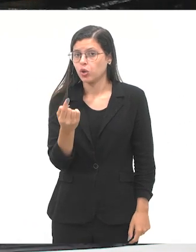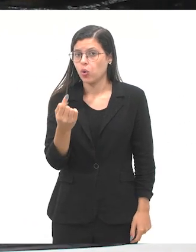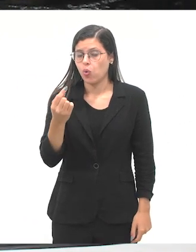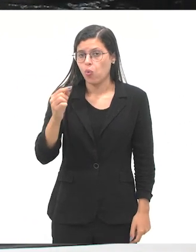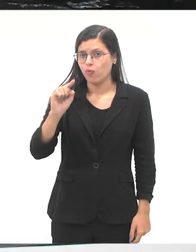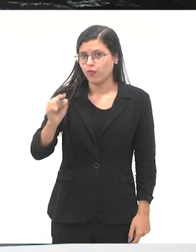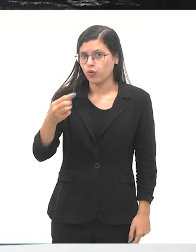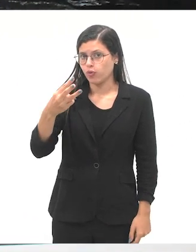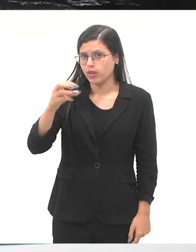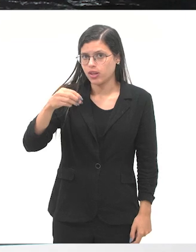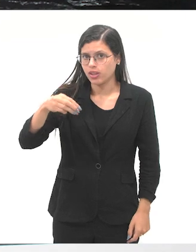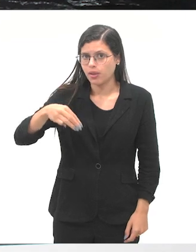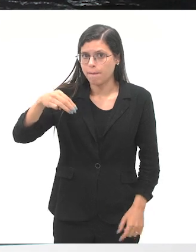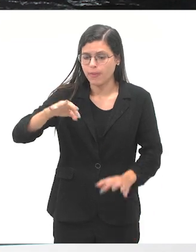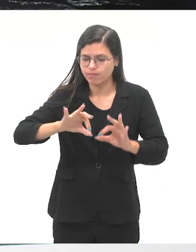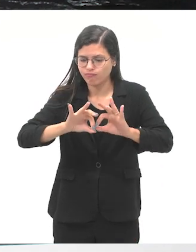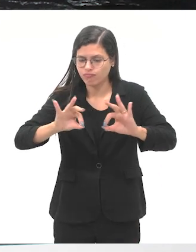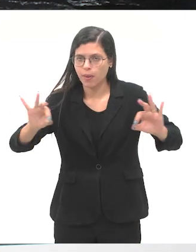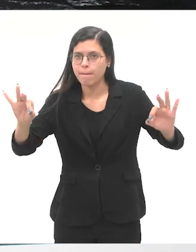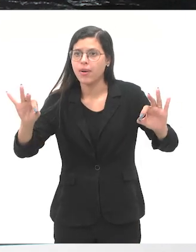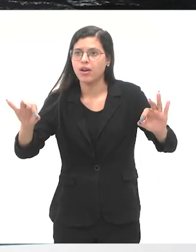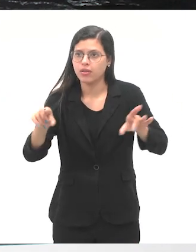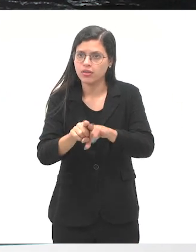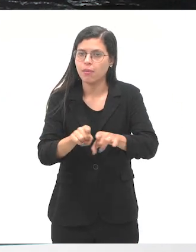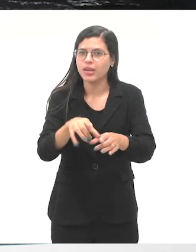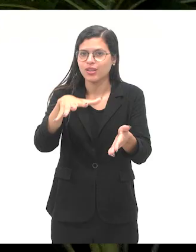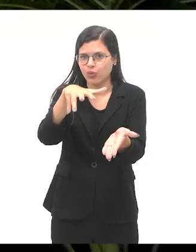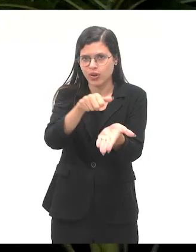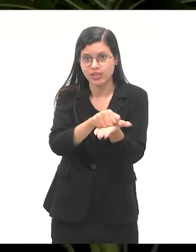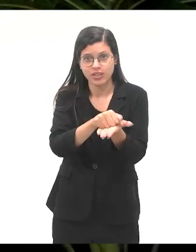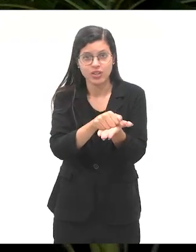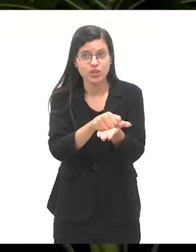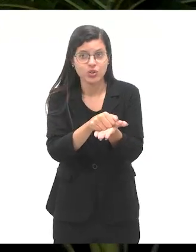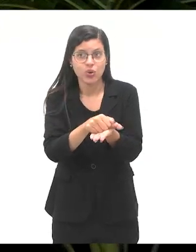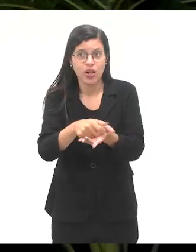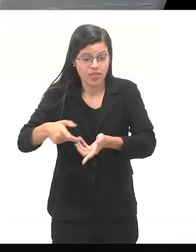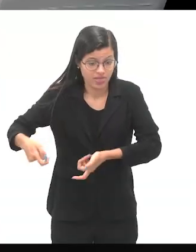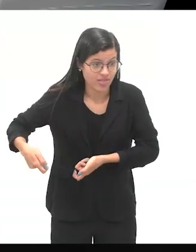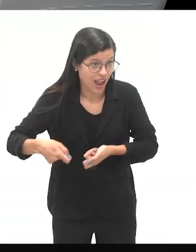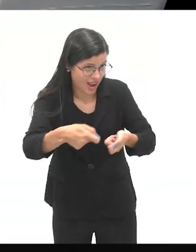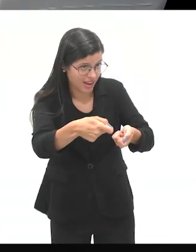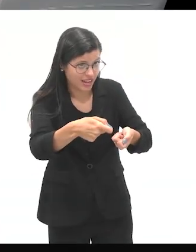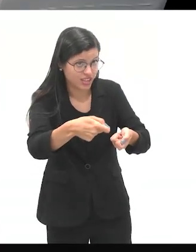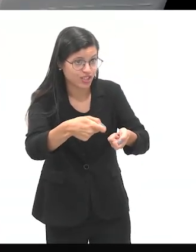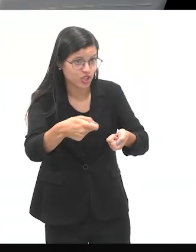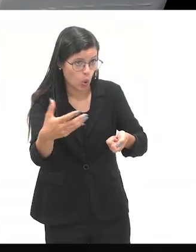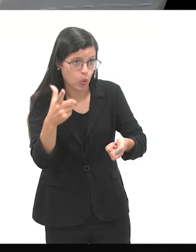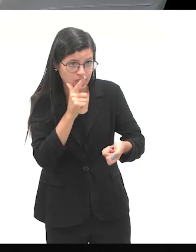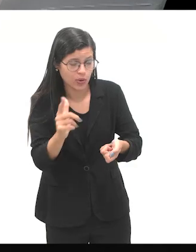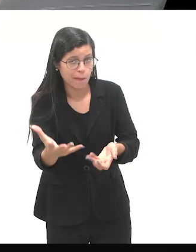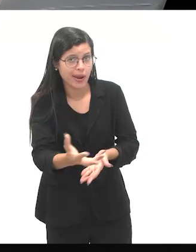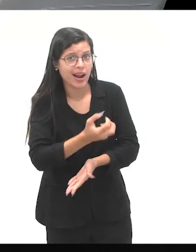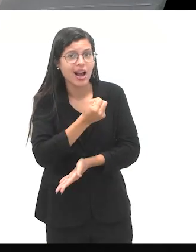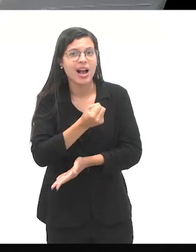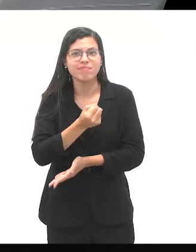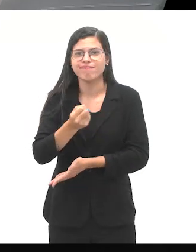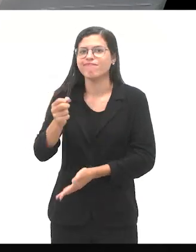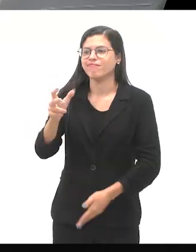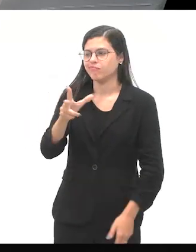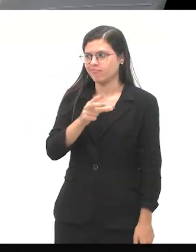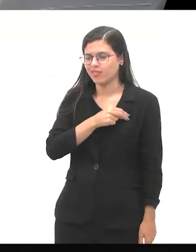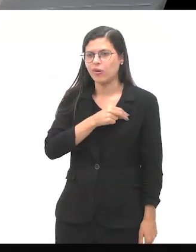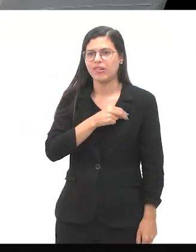m de comprimento, e também está aí no nosso catálogo de espécies ameaçadas. Ele veio na rede? Isso, Nossa!